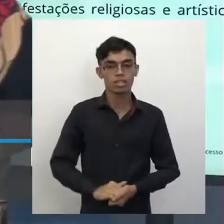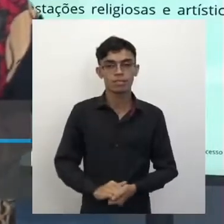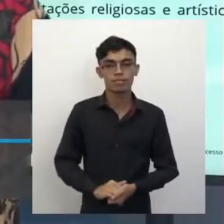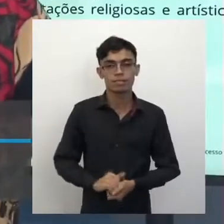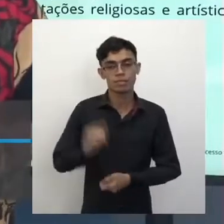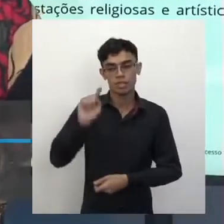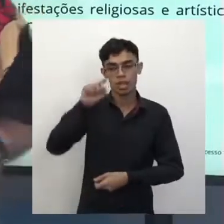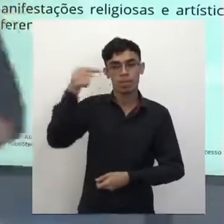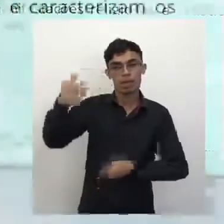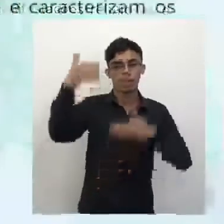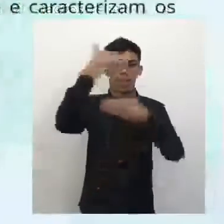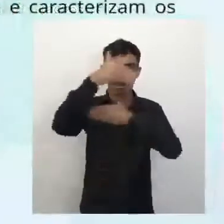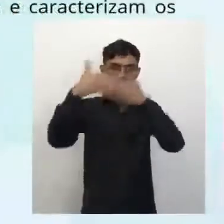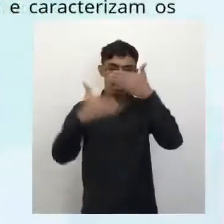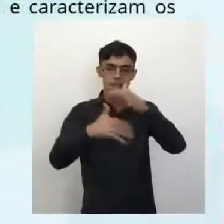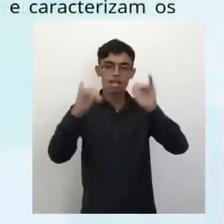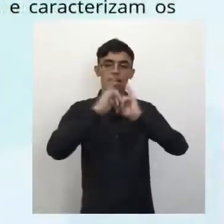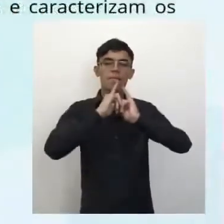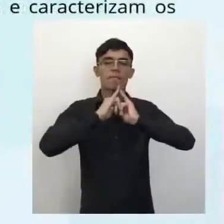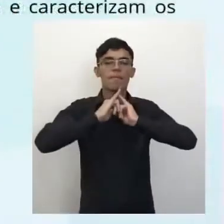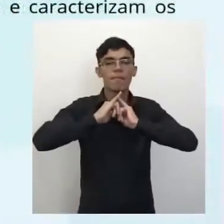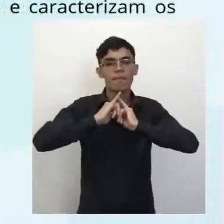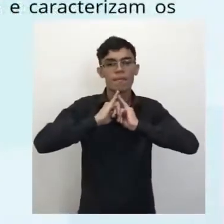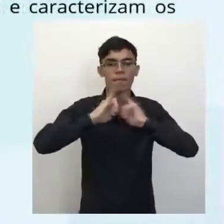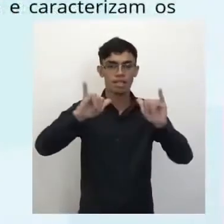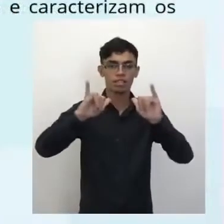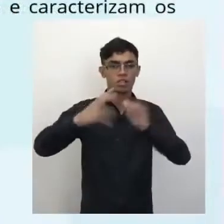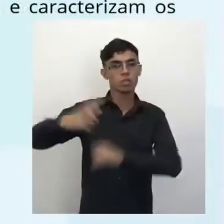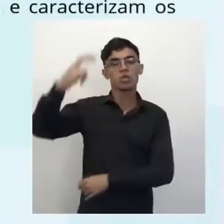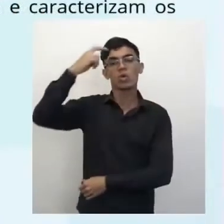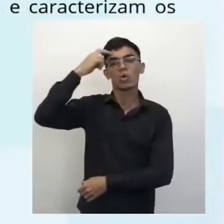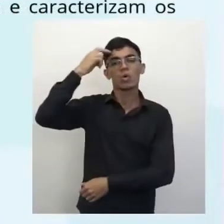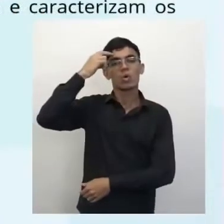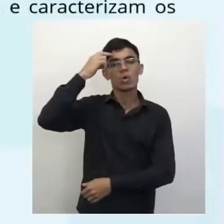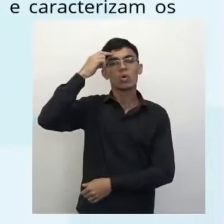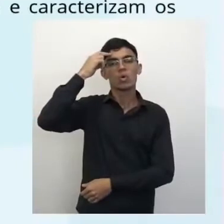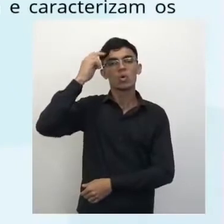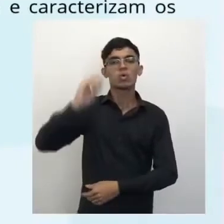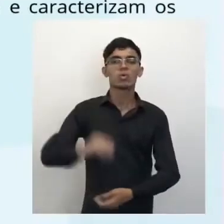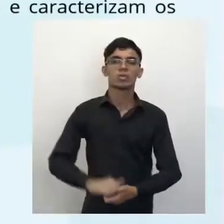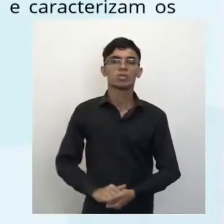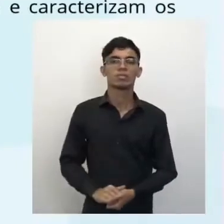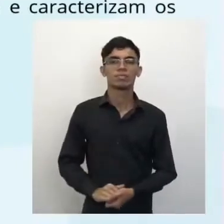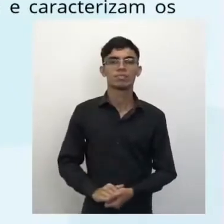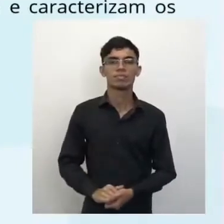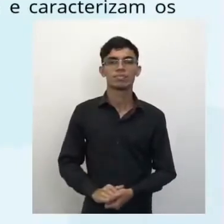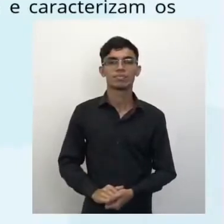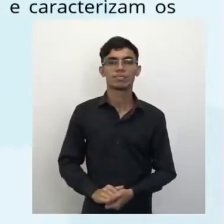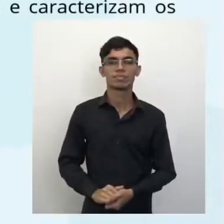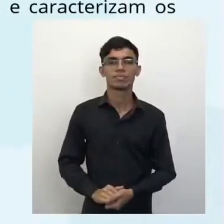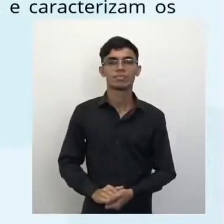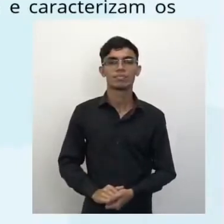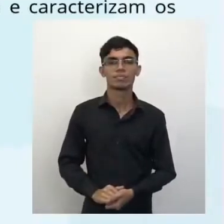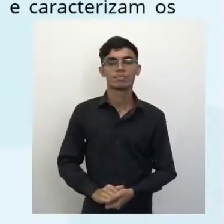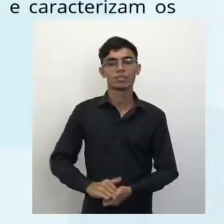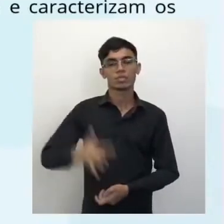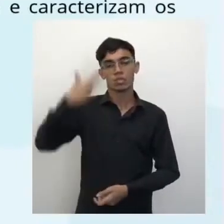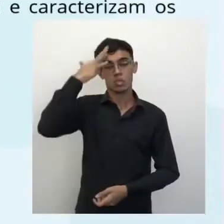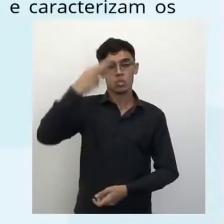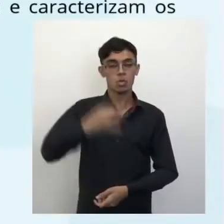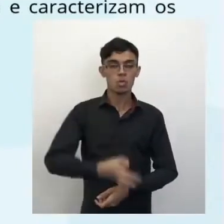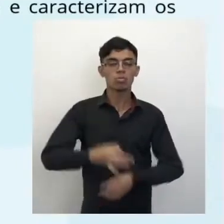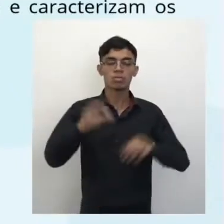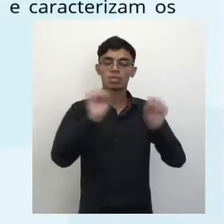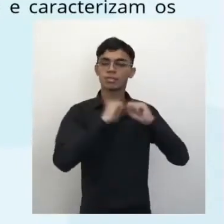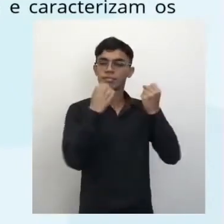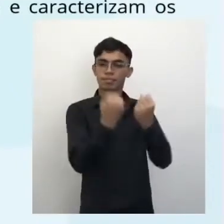Na próxima tela a gente vai falar um pouco de cultura. Então, a dimensão cultural de uma dada sociedade compreende o conjunto